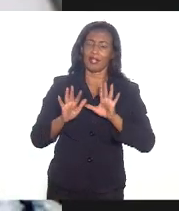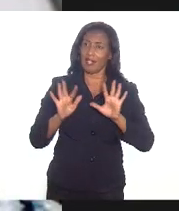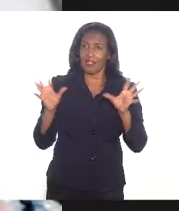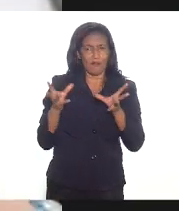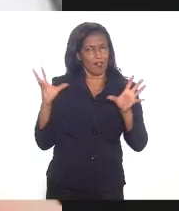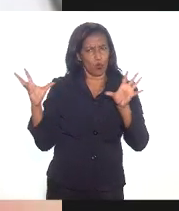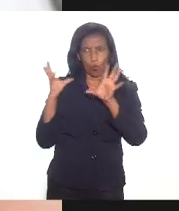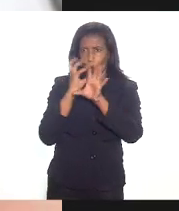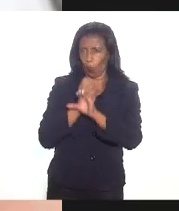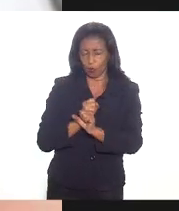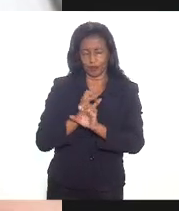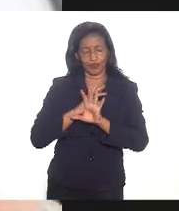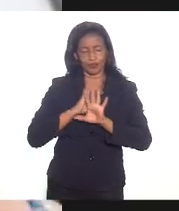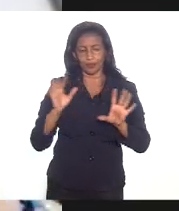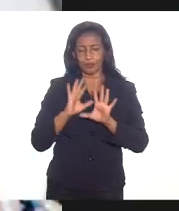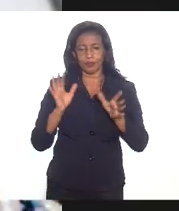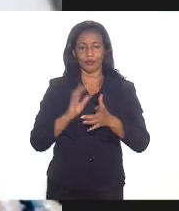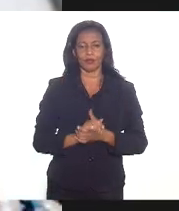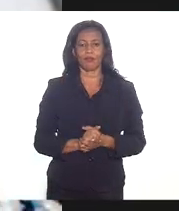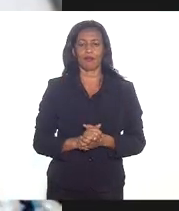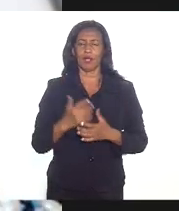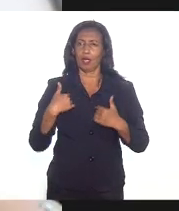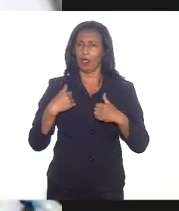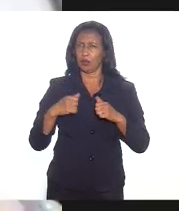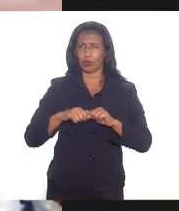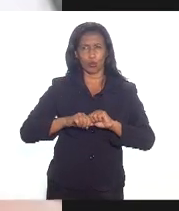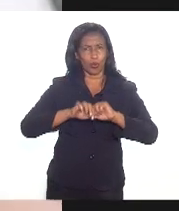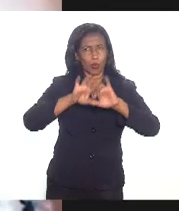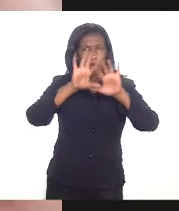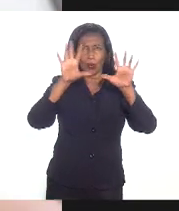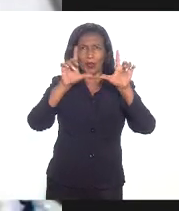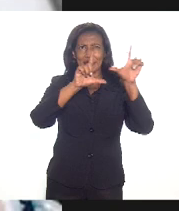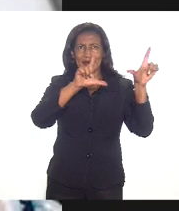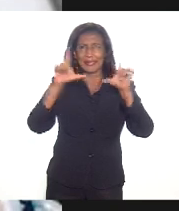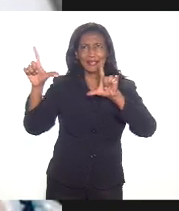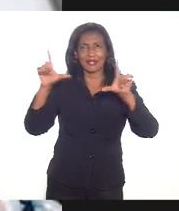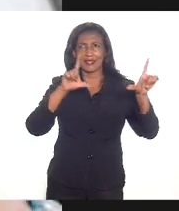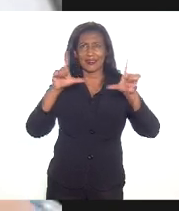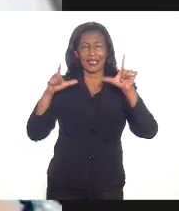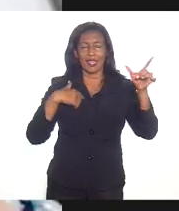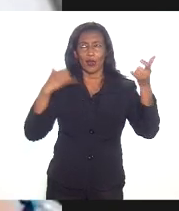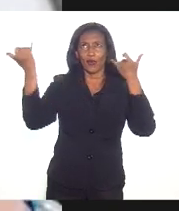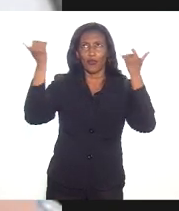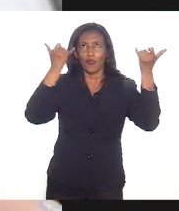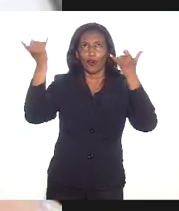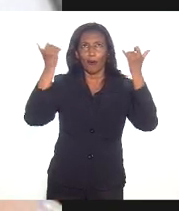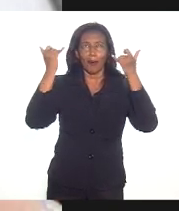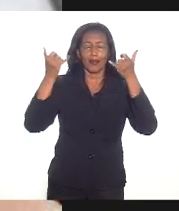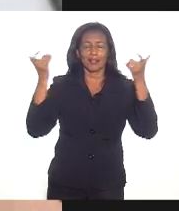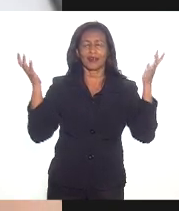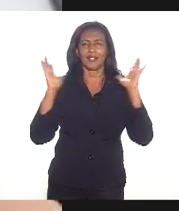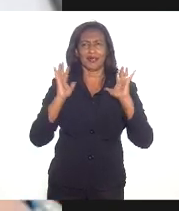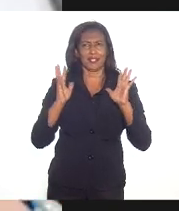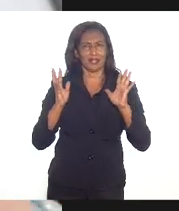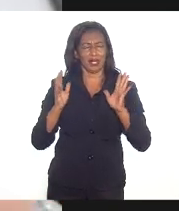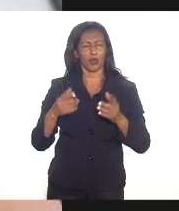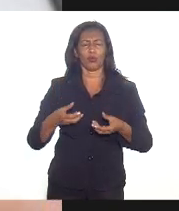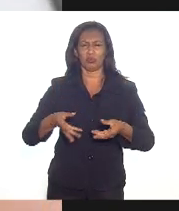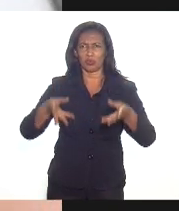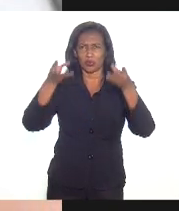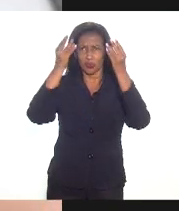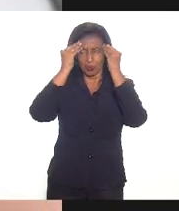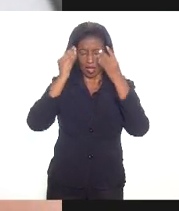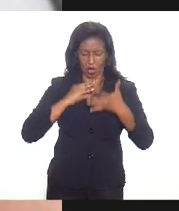conjunto de um todo, Luiz Paulo, não vou me estender, eu acho que a apresentação, eu estou aqui cheia de informações importantíssimas dessa tua apresentação, estou